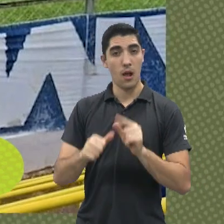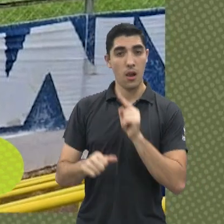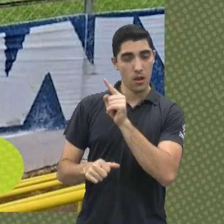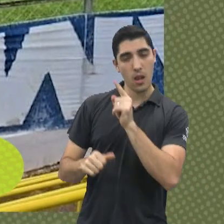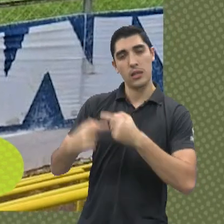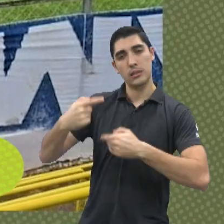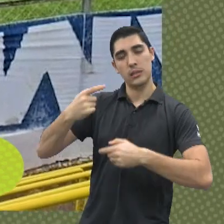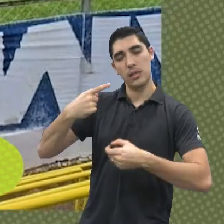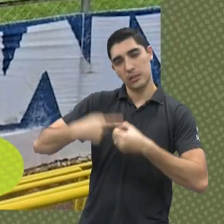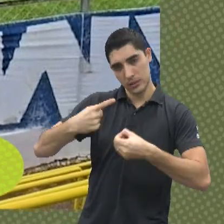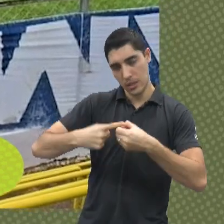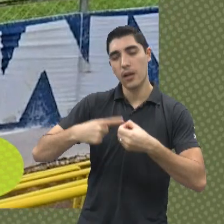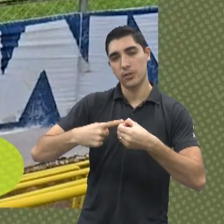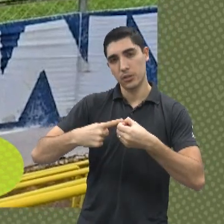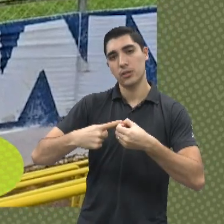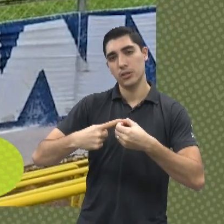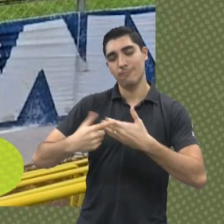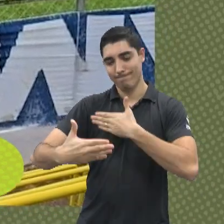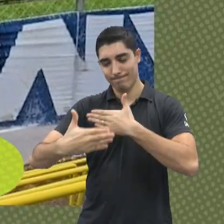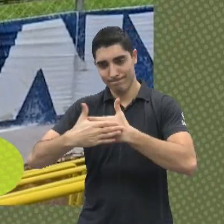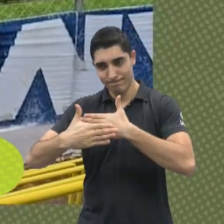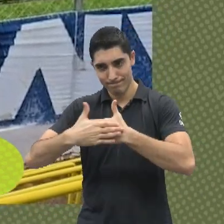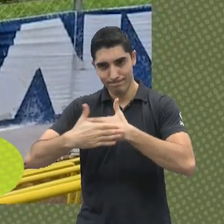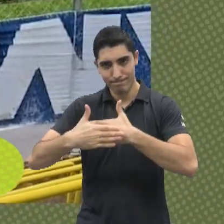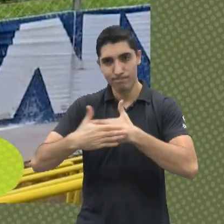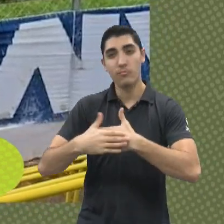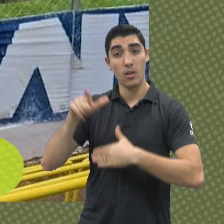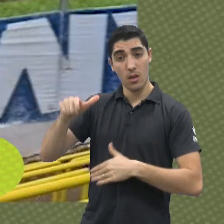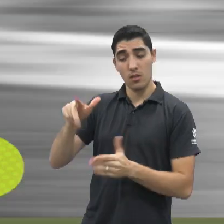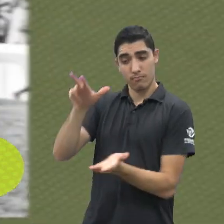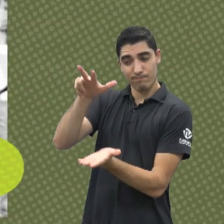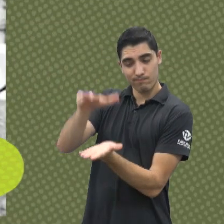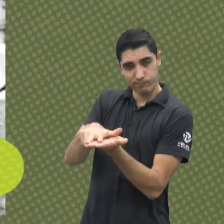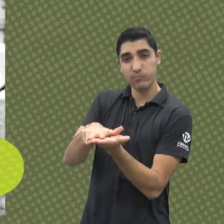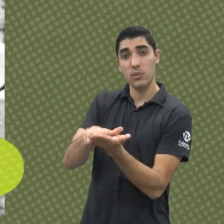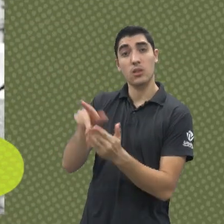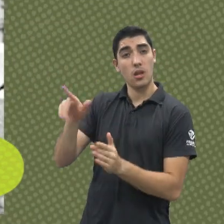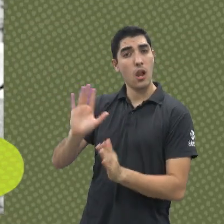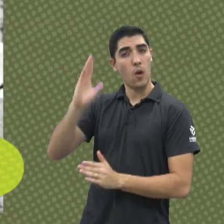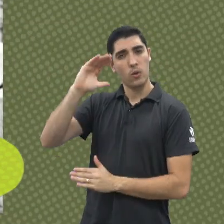ele está morando hoje. E ele foi internado após ter febre alta e